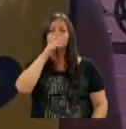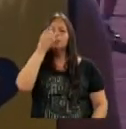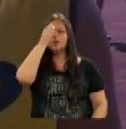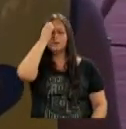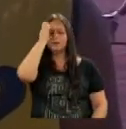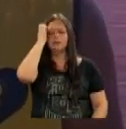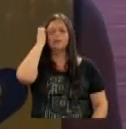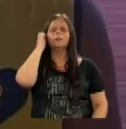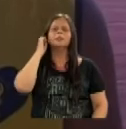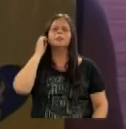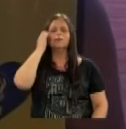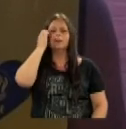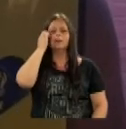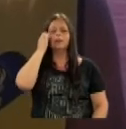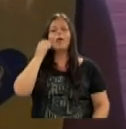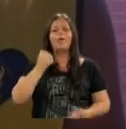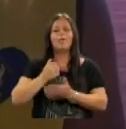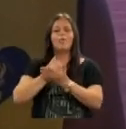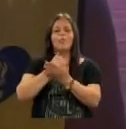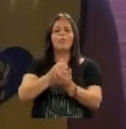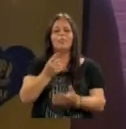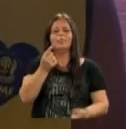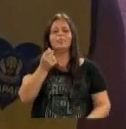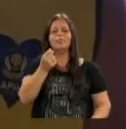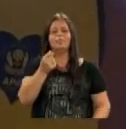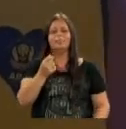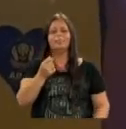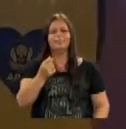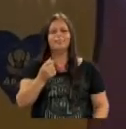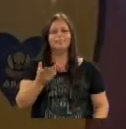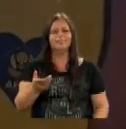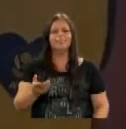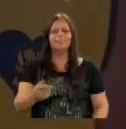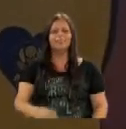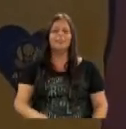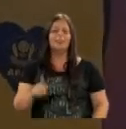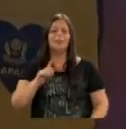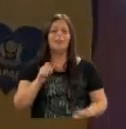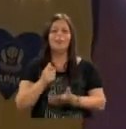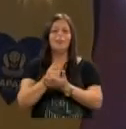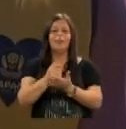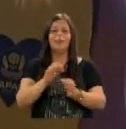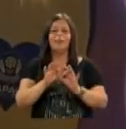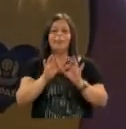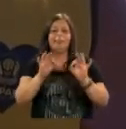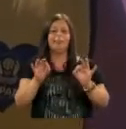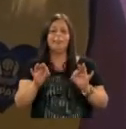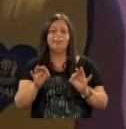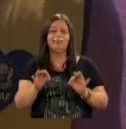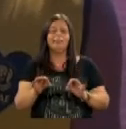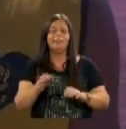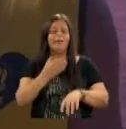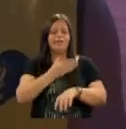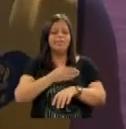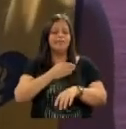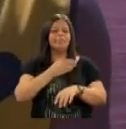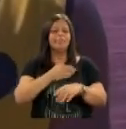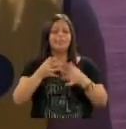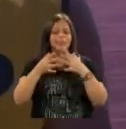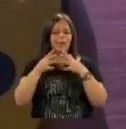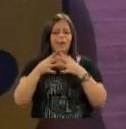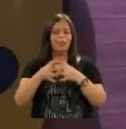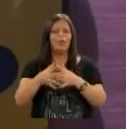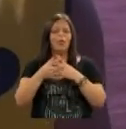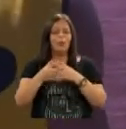apoio financeiro num ano depois nada treinamento é obrigado a evitar